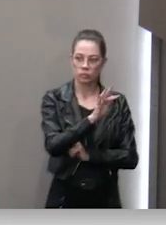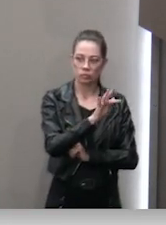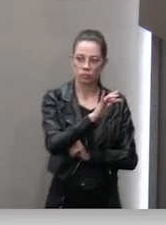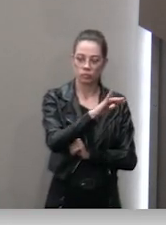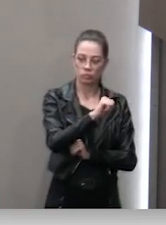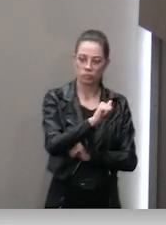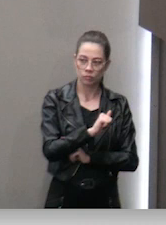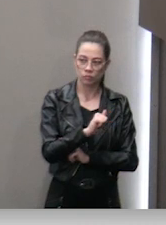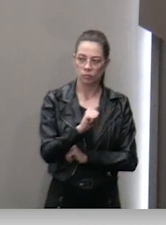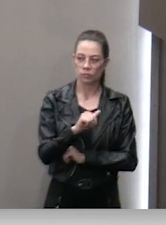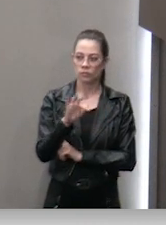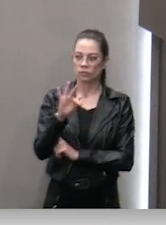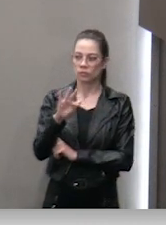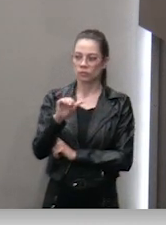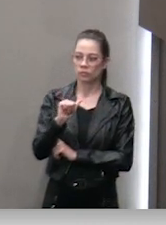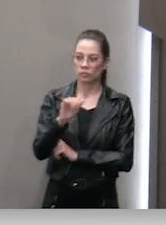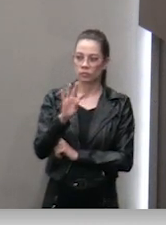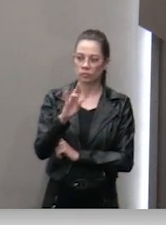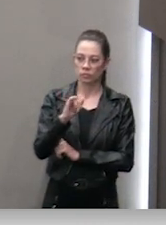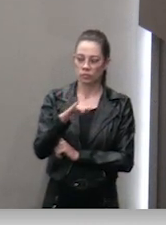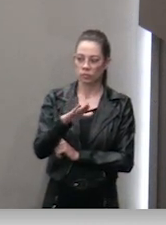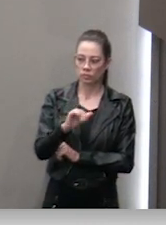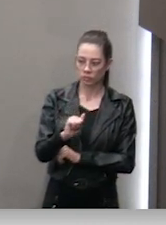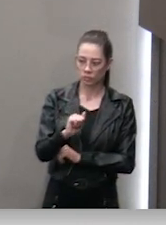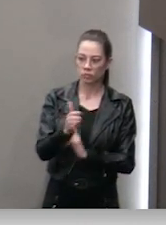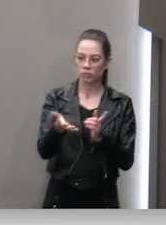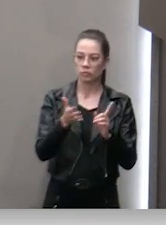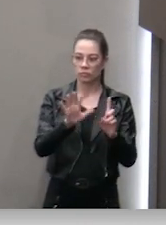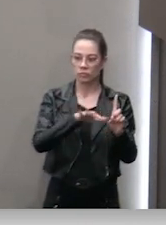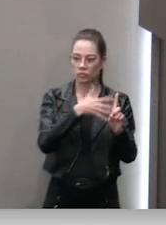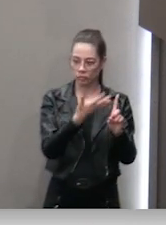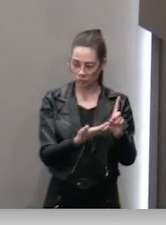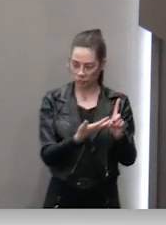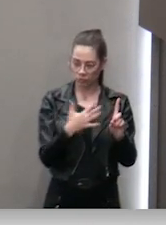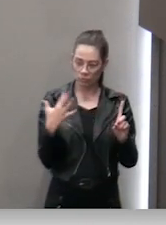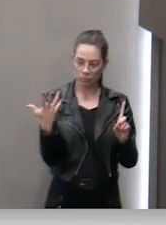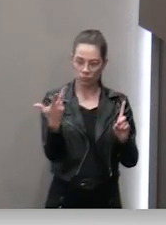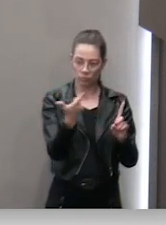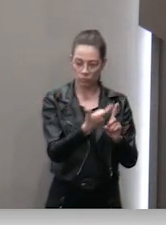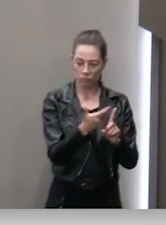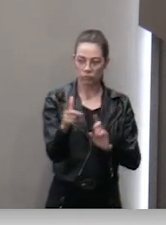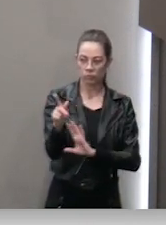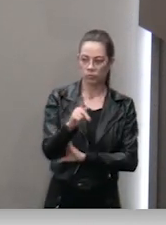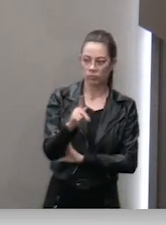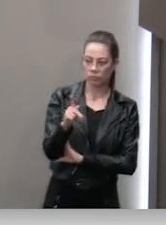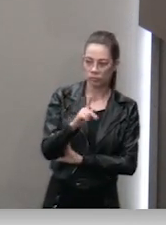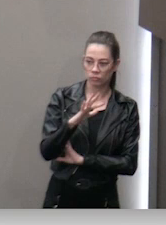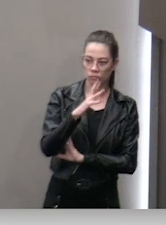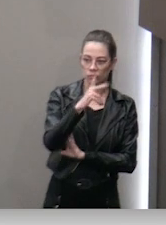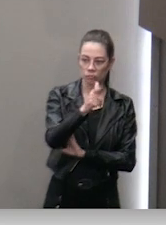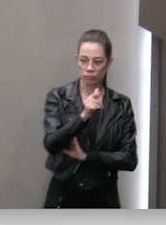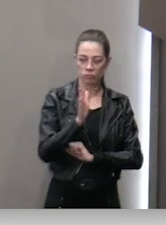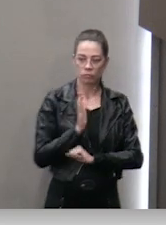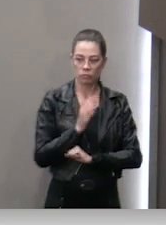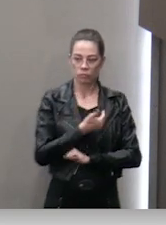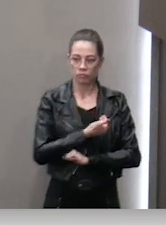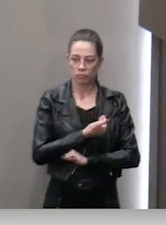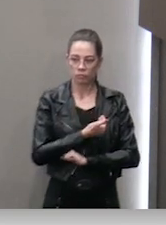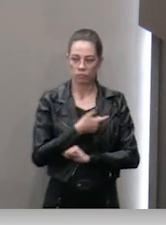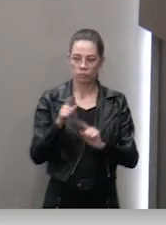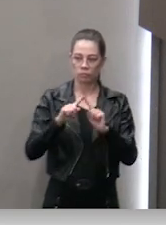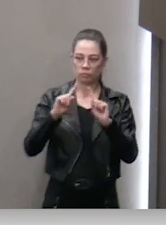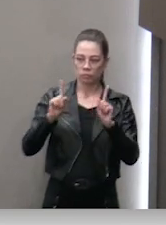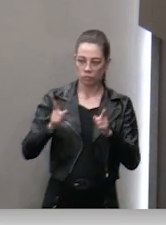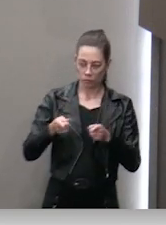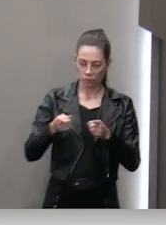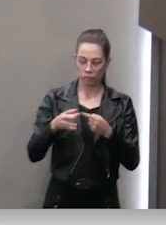da Silva e a Fátima Rita da Silva, eu quero homenagear todos os nossos professores, todos os nossos